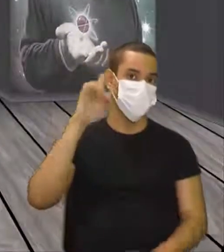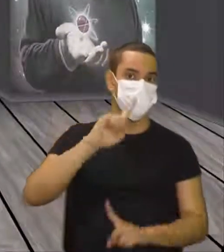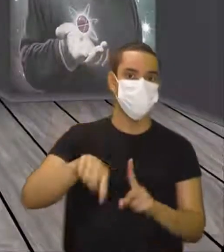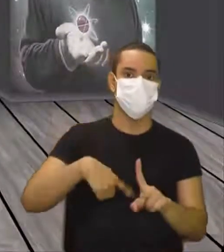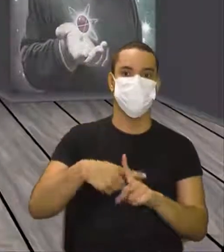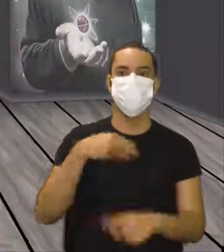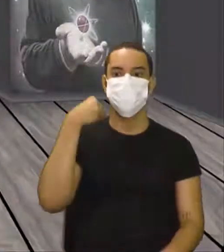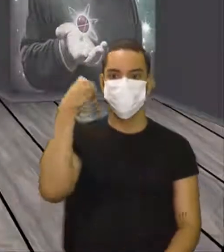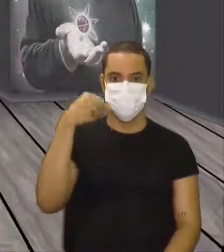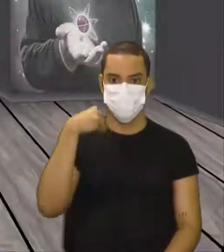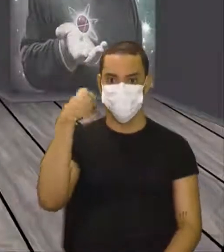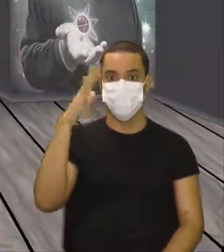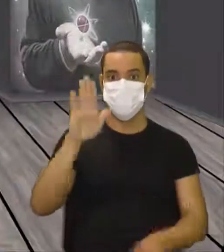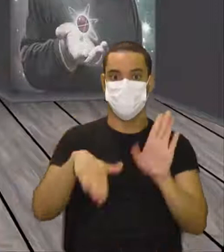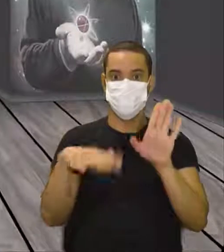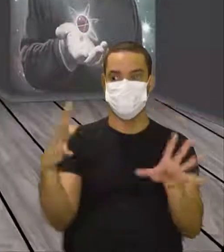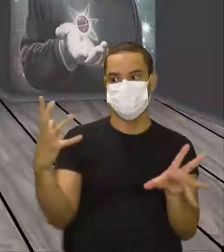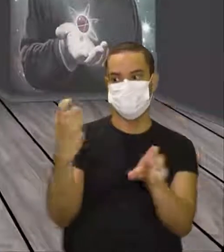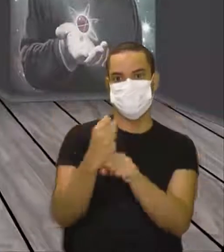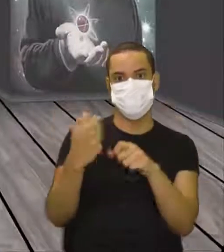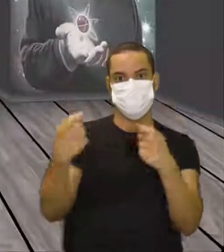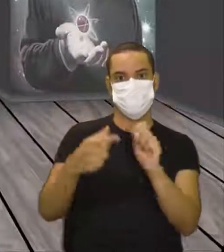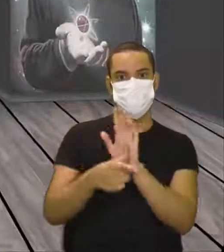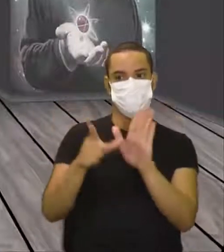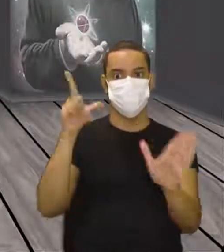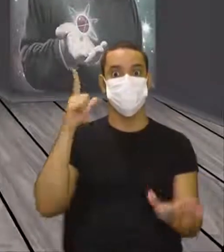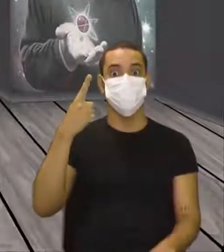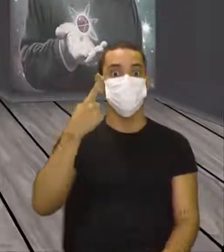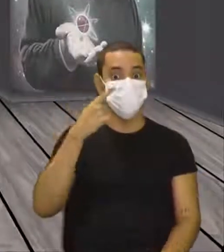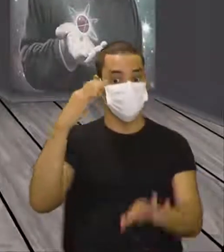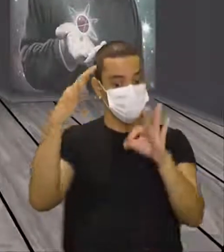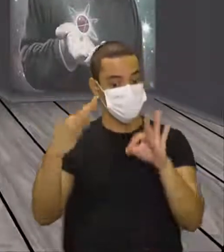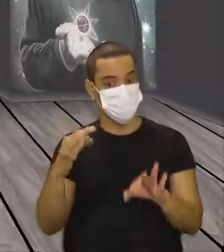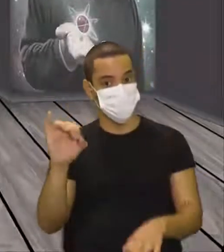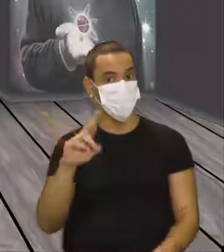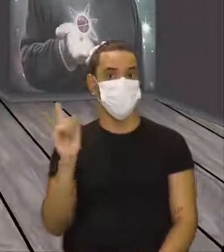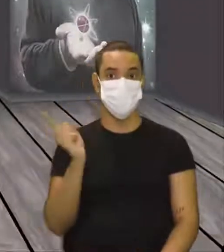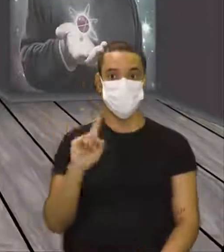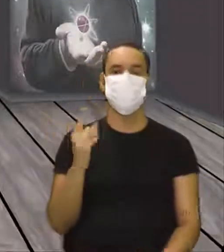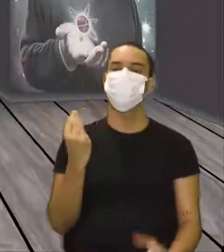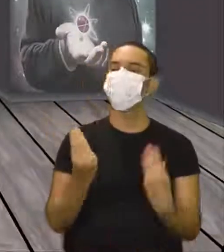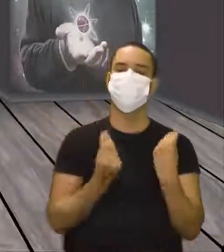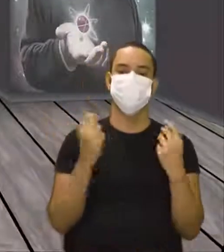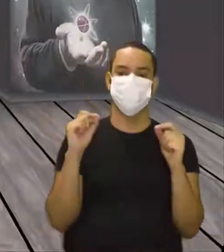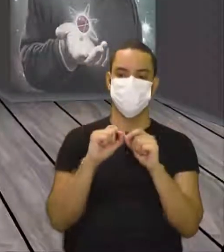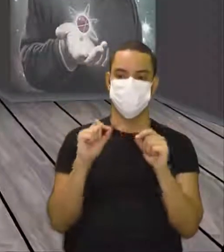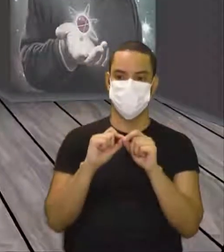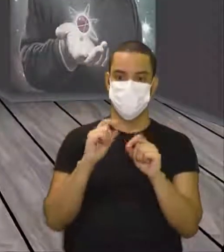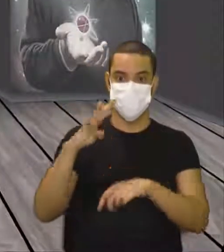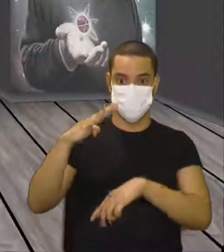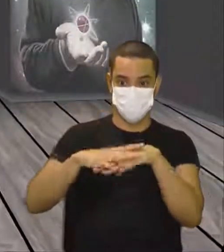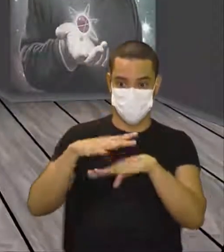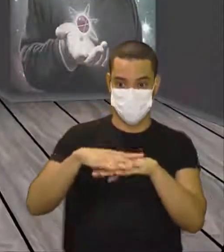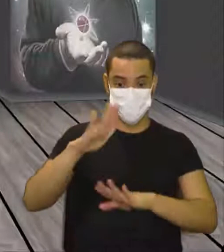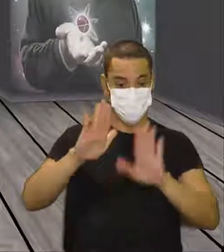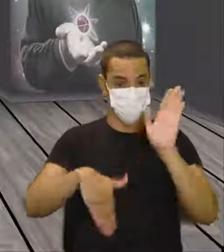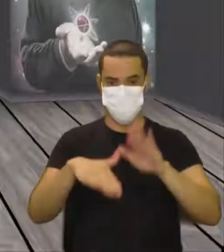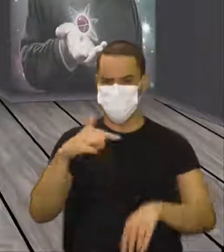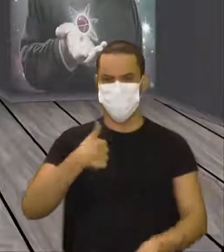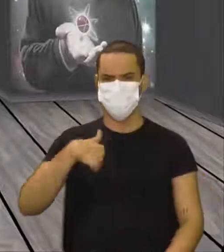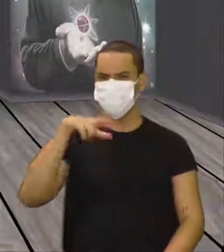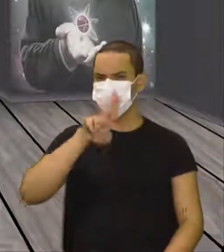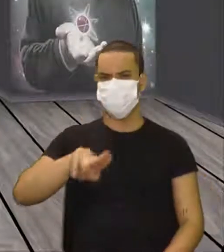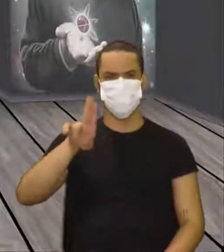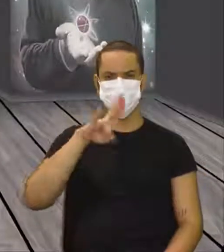vezes o cálculo tem que ser feito antes para saber se vai dar certo. E como é feito esses cálculos? Com essas matemáticas. Às vezes você nem